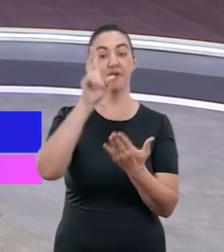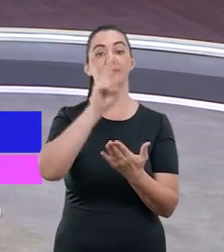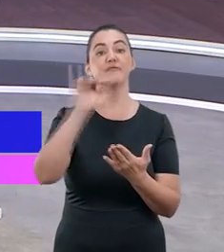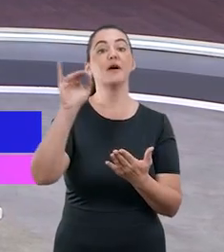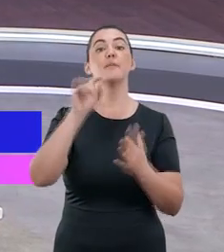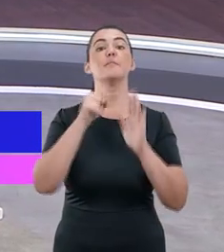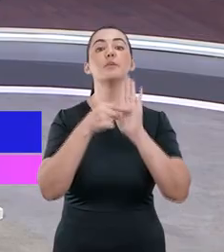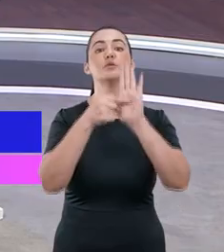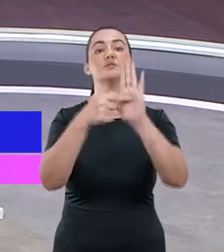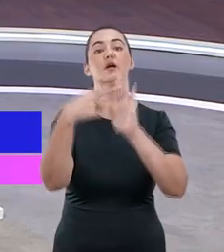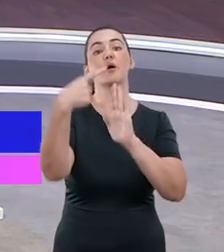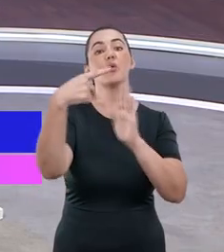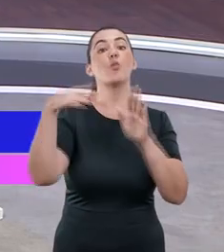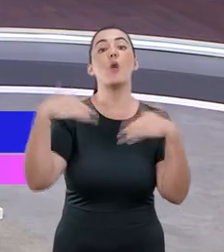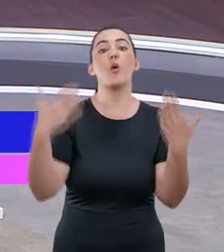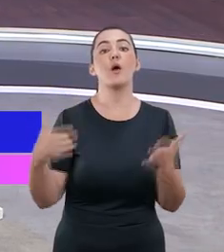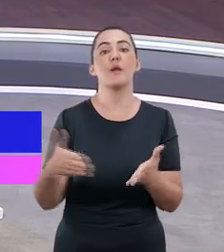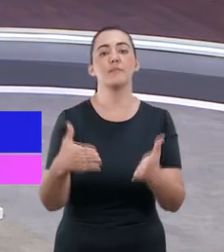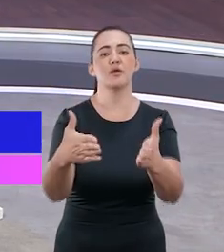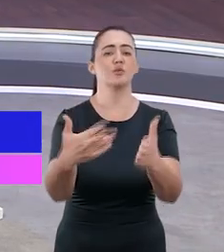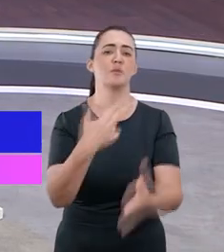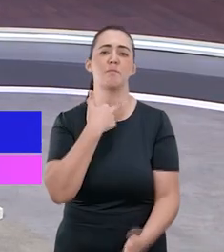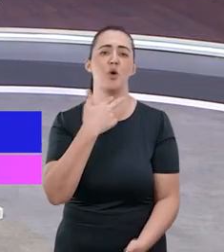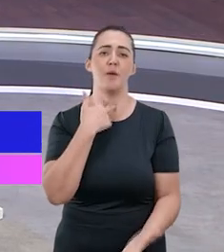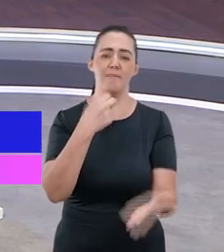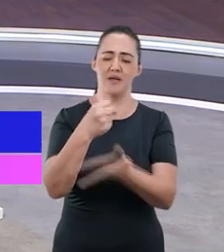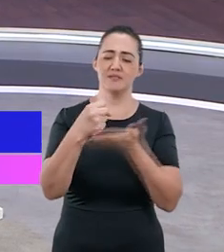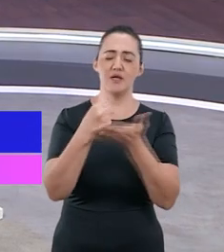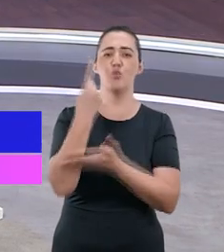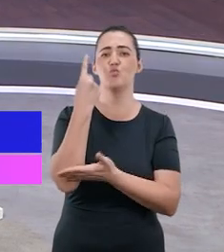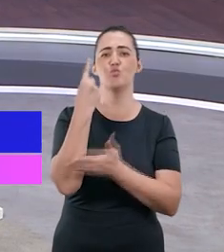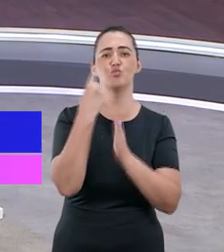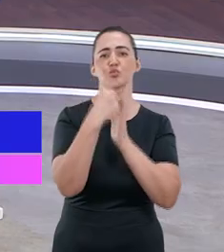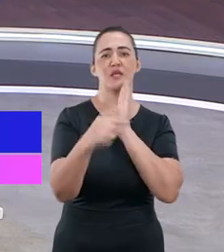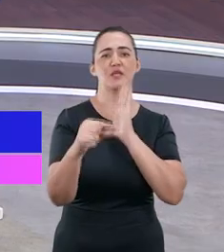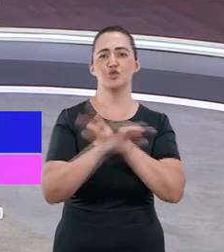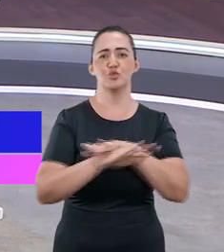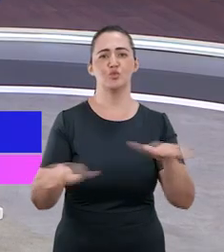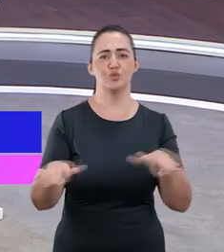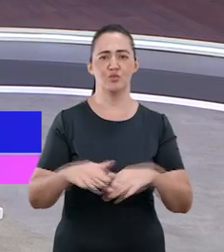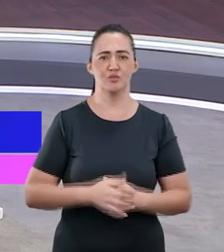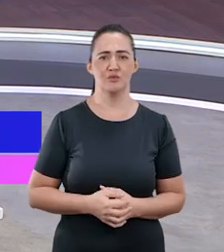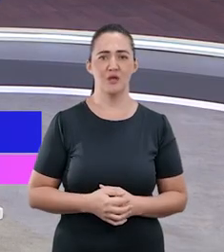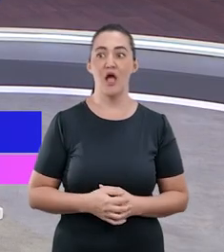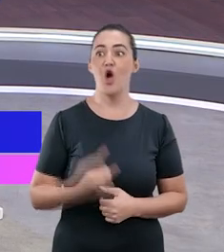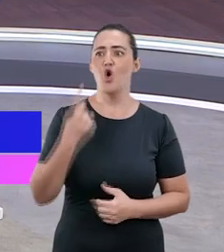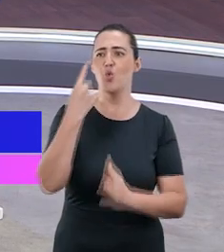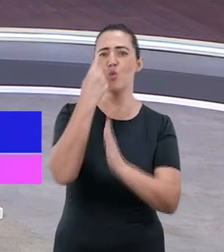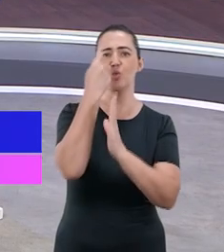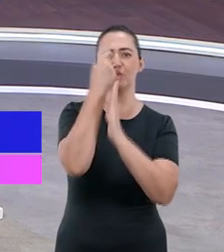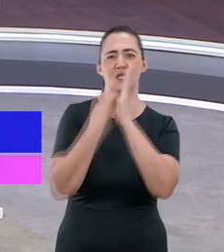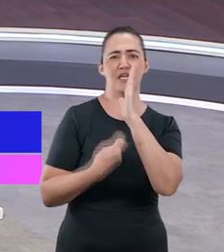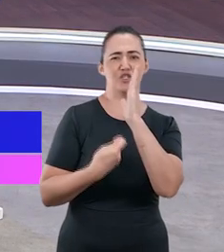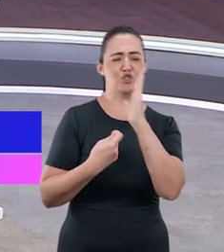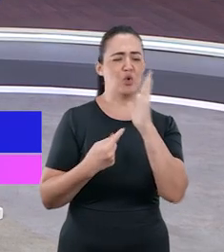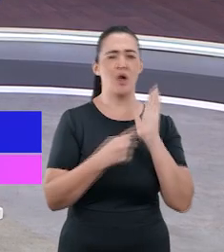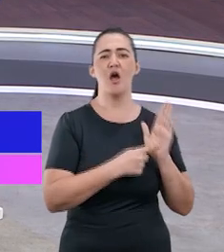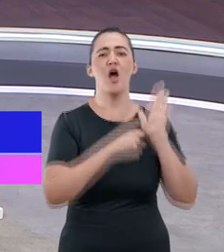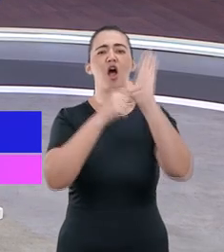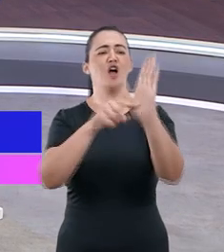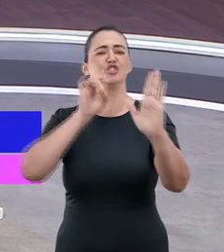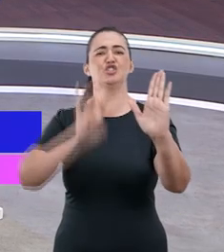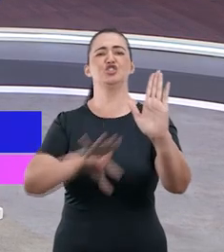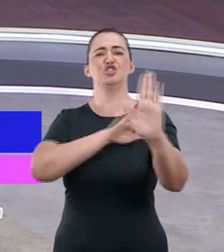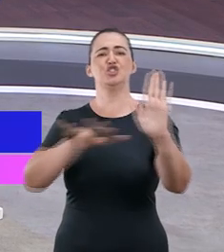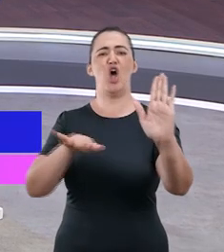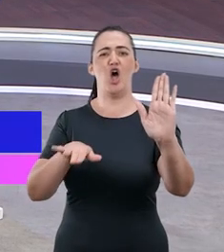caminho. Eu não posso basear uma doutrina num único texto, aquilo que nós chamamos de texto prova. Então, eu pego um texto fora do contexto e falo assim, é isso aqui que está